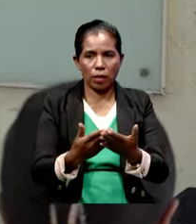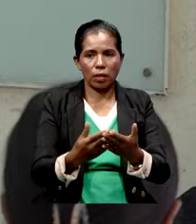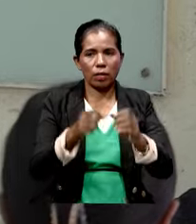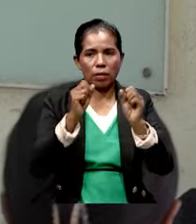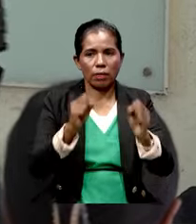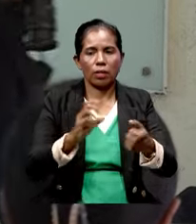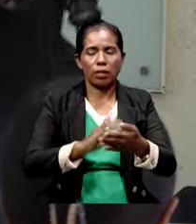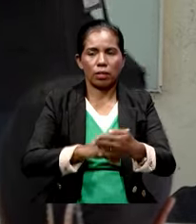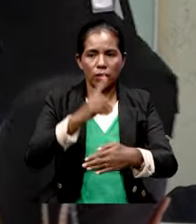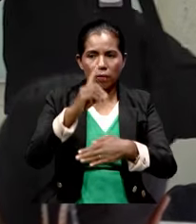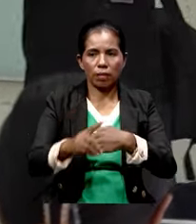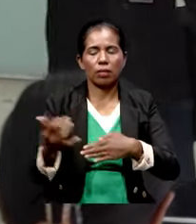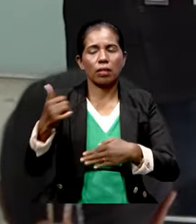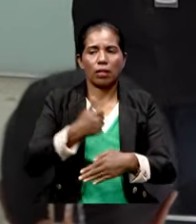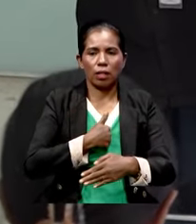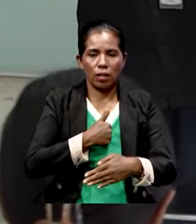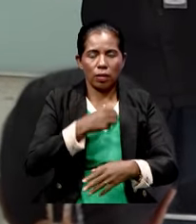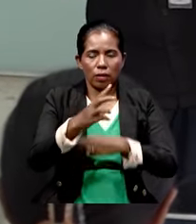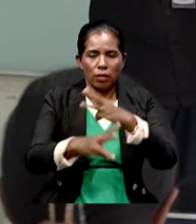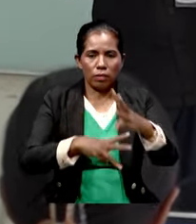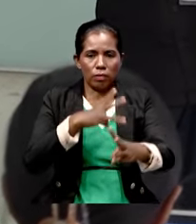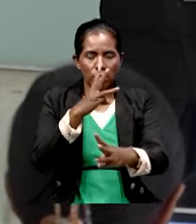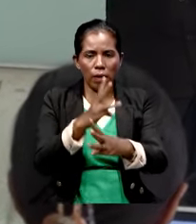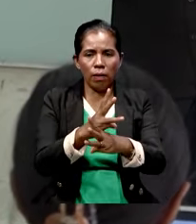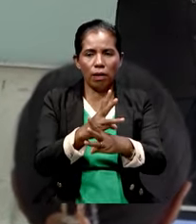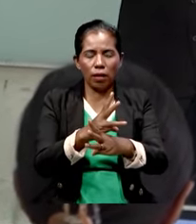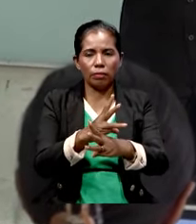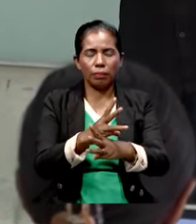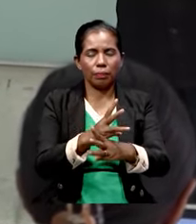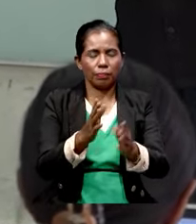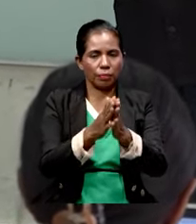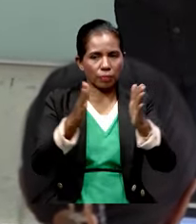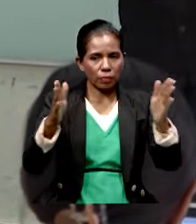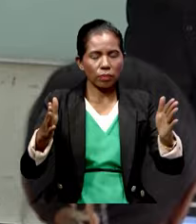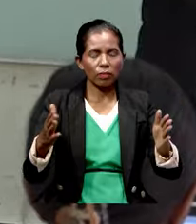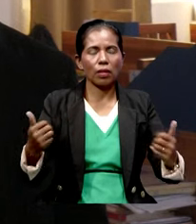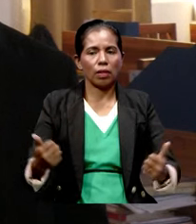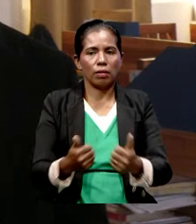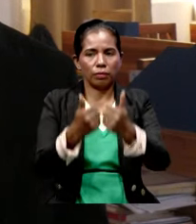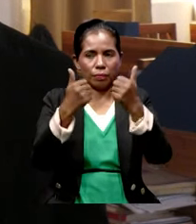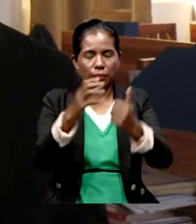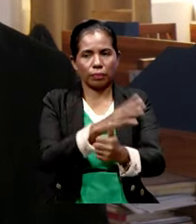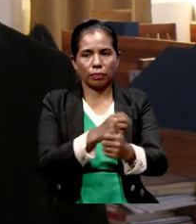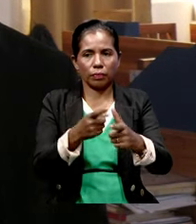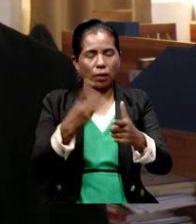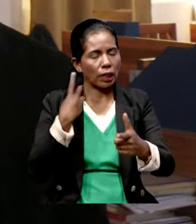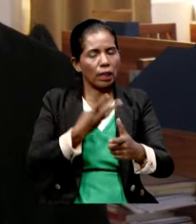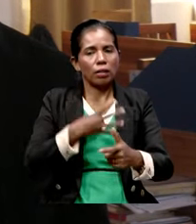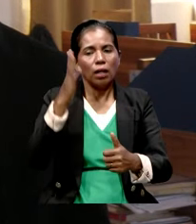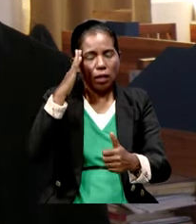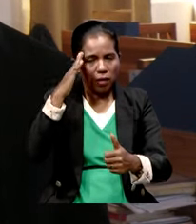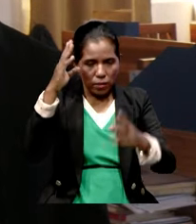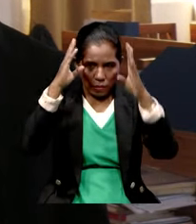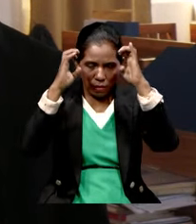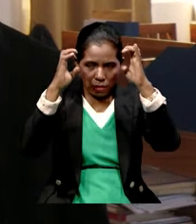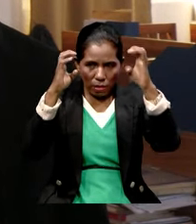tubele desenvolve sira nian e mundo ida ne bem maca o em loro muito competitivo e ita até ne kata